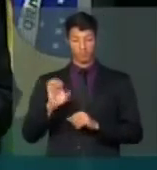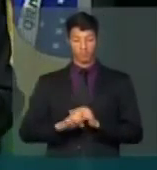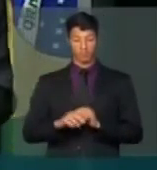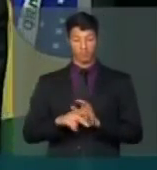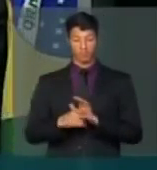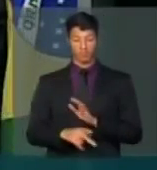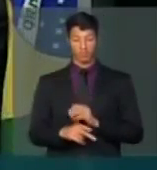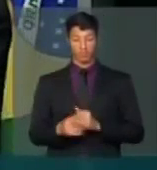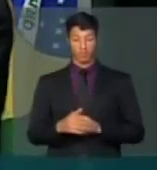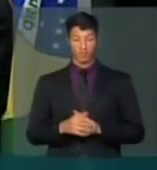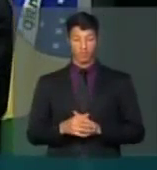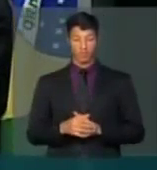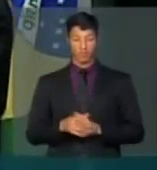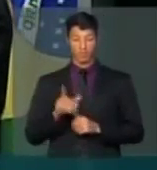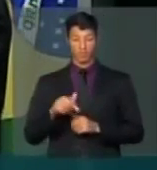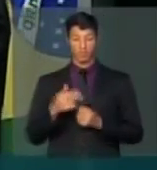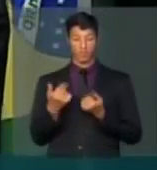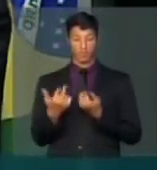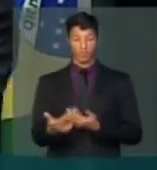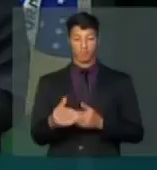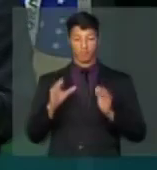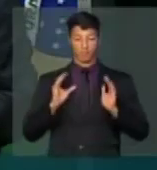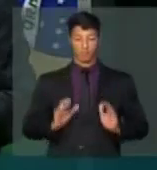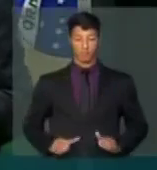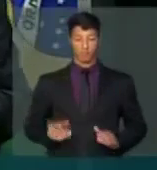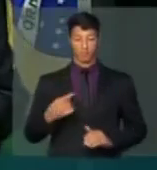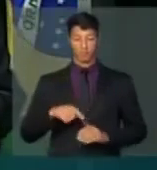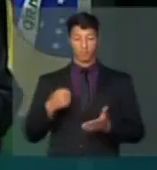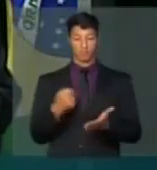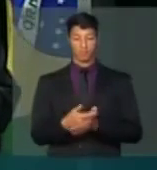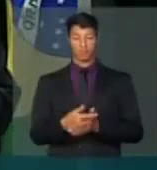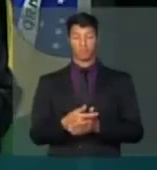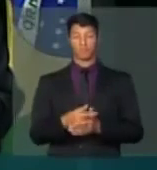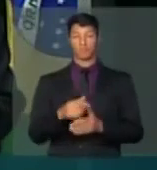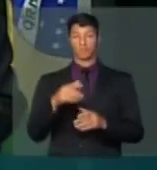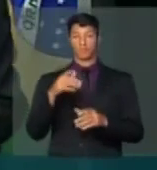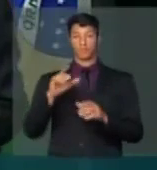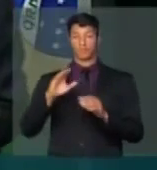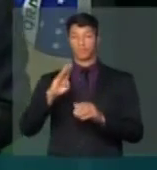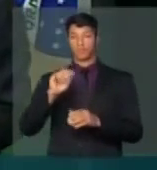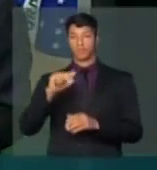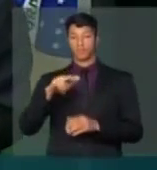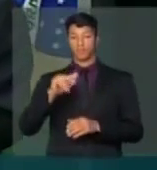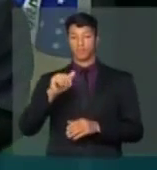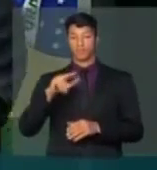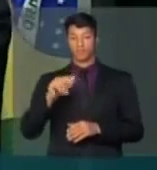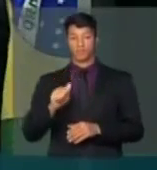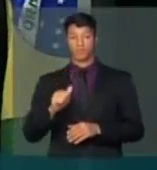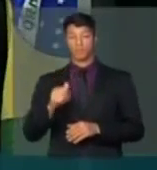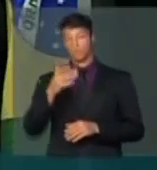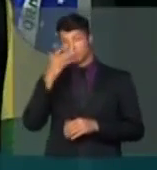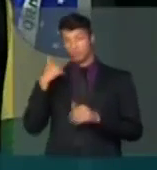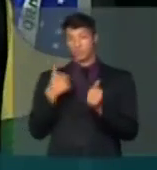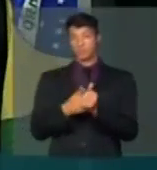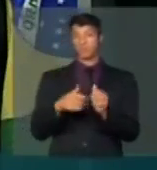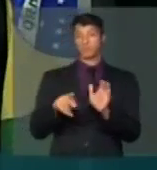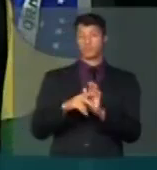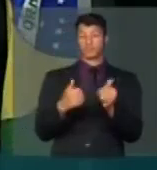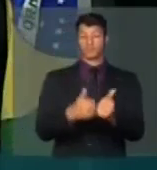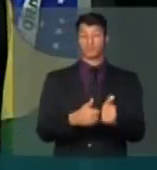exemplifico. É como o cidadão ir lá comprar uma dúzia de banana na quitanda, o bananeiro esperto